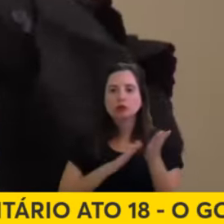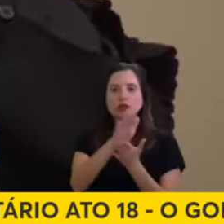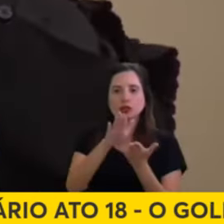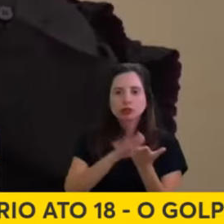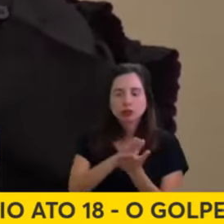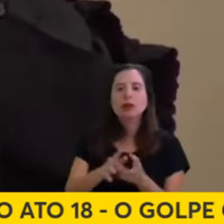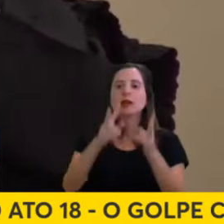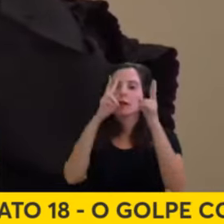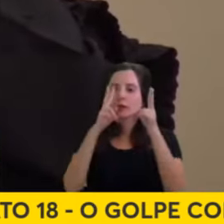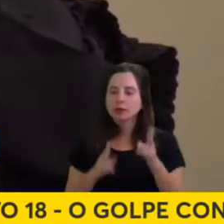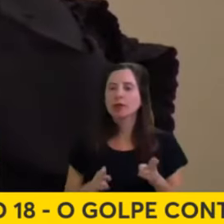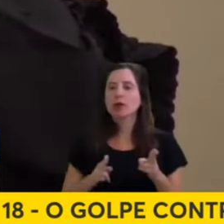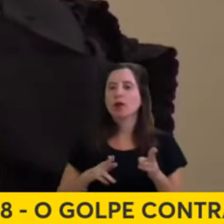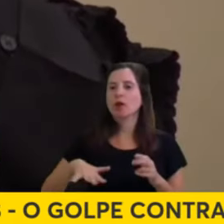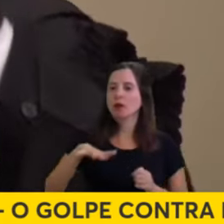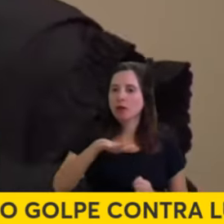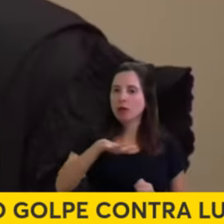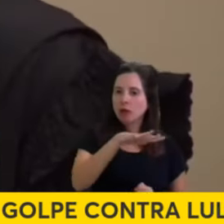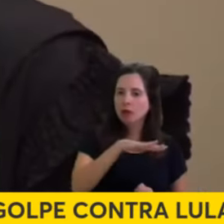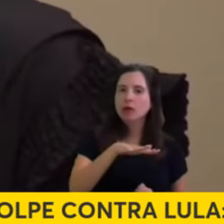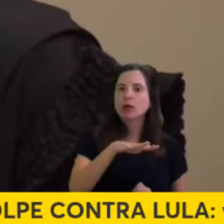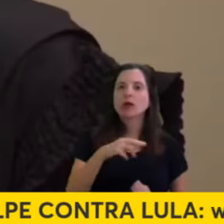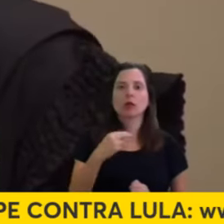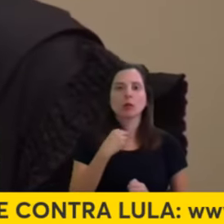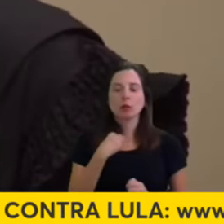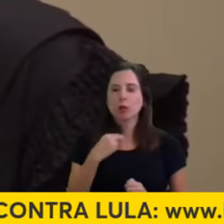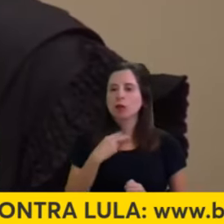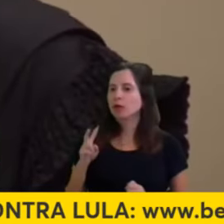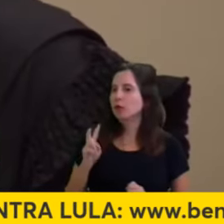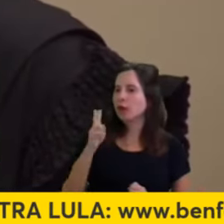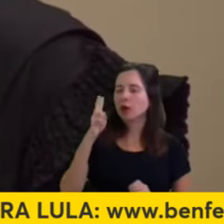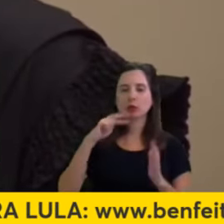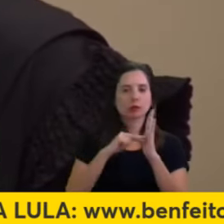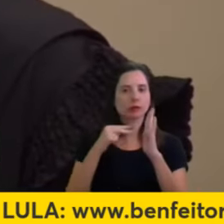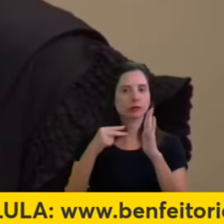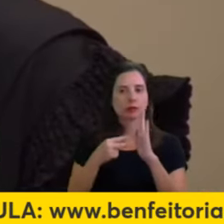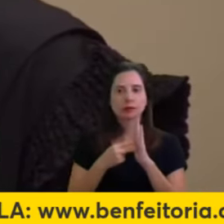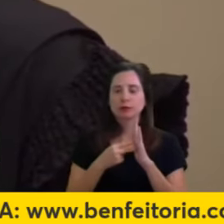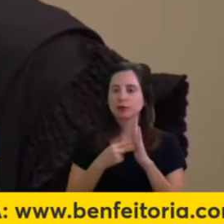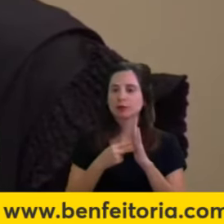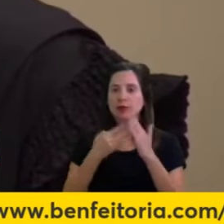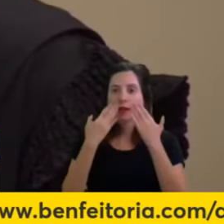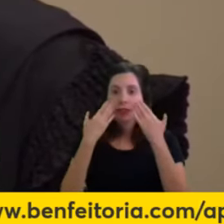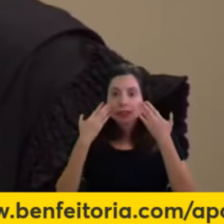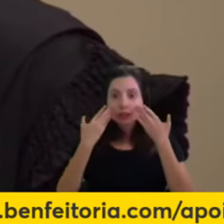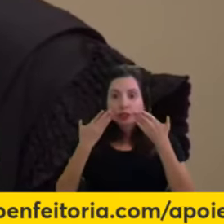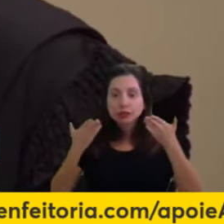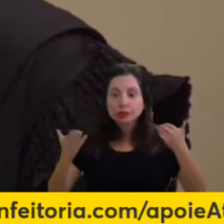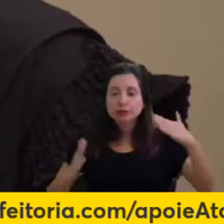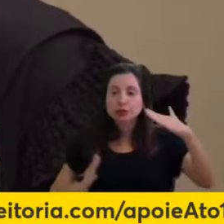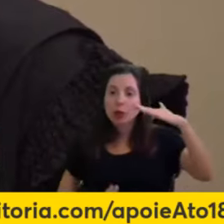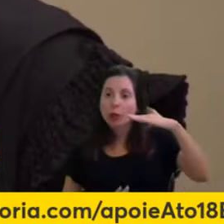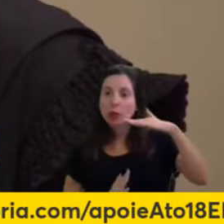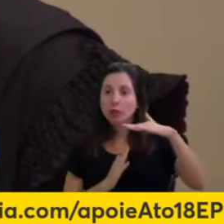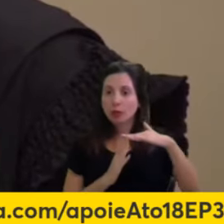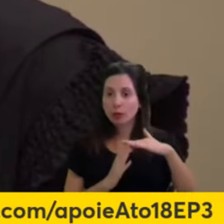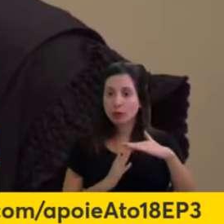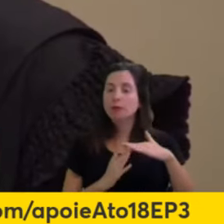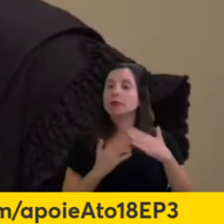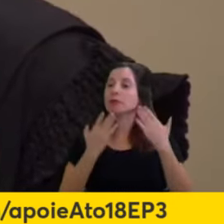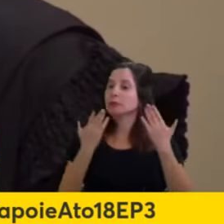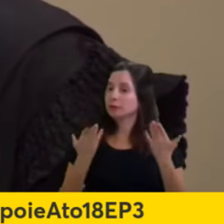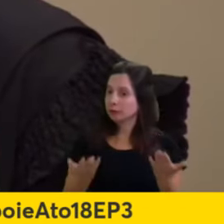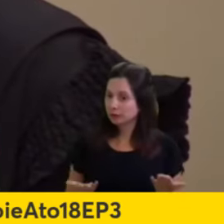cargo não podendo se configurar como valor significativo frente ao teto de campanha para o cargo por mais que esse critério seja